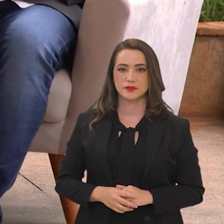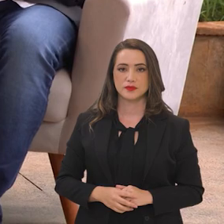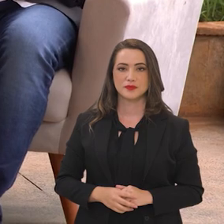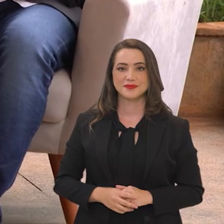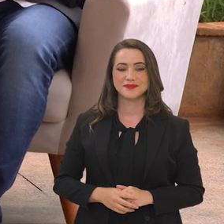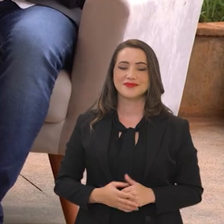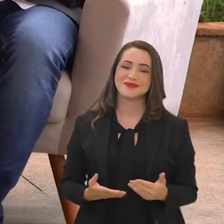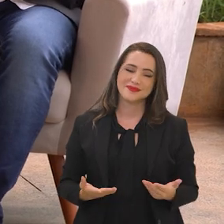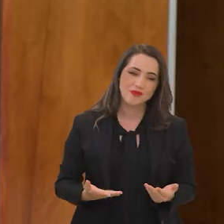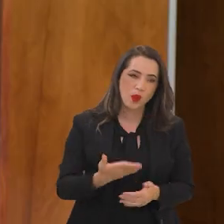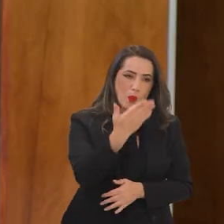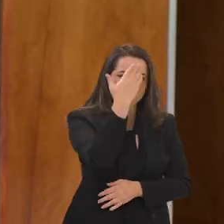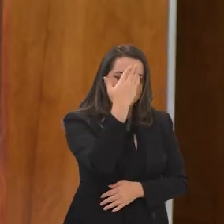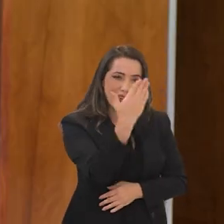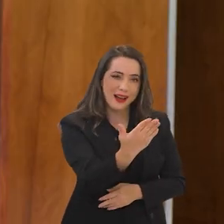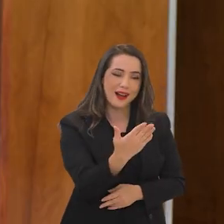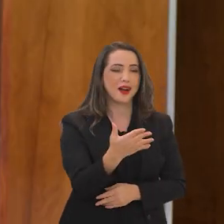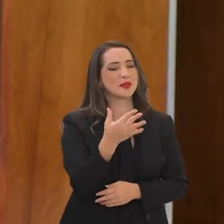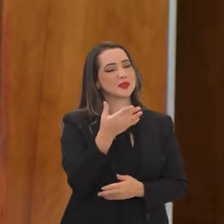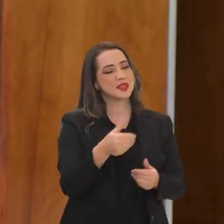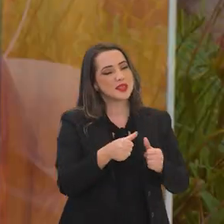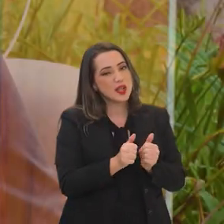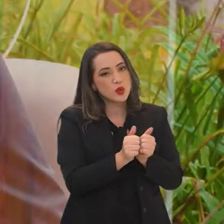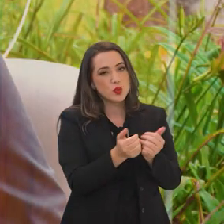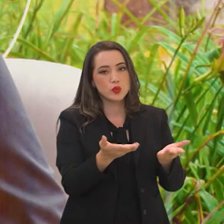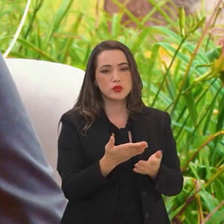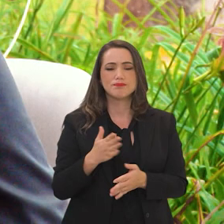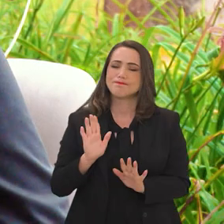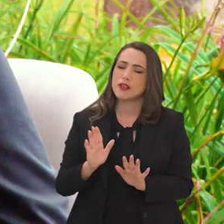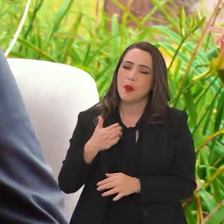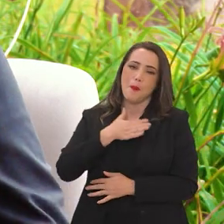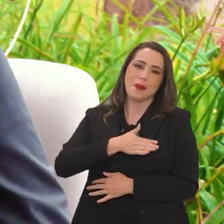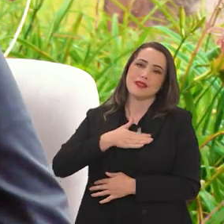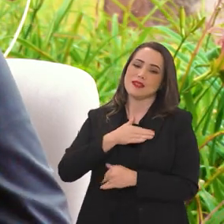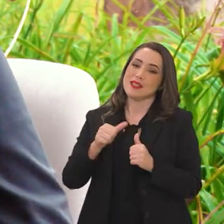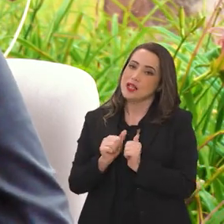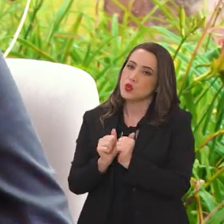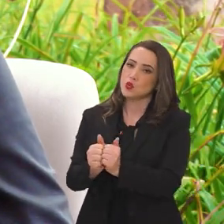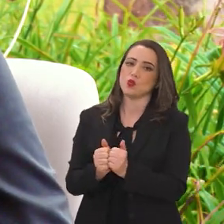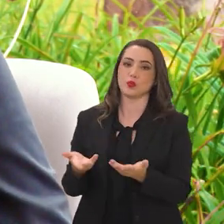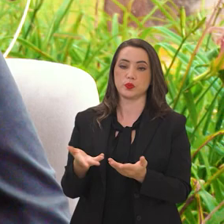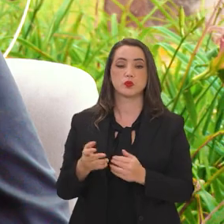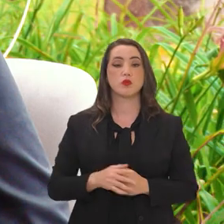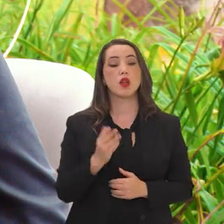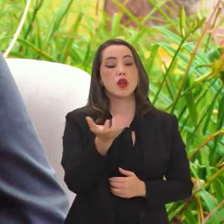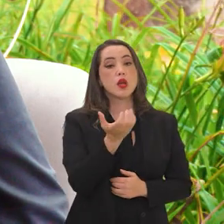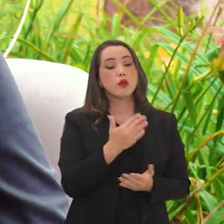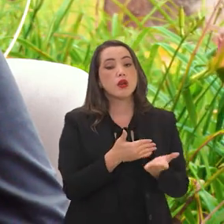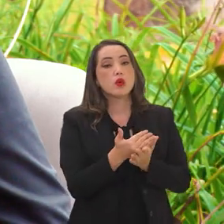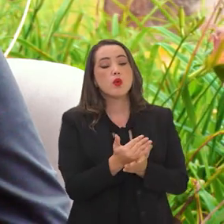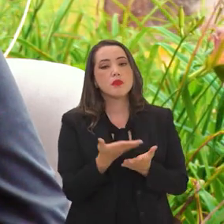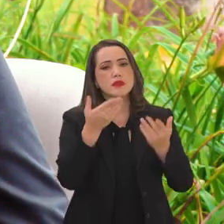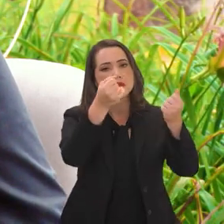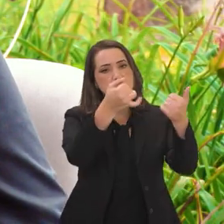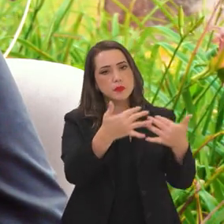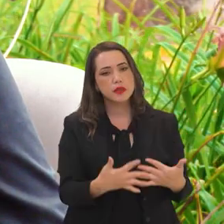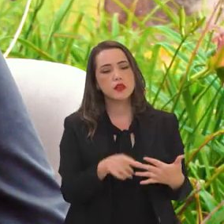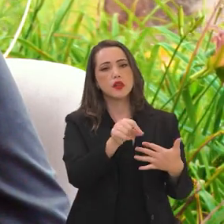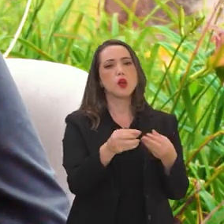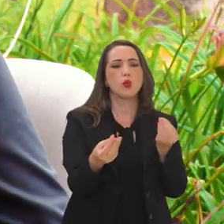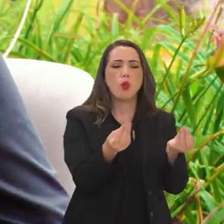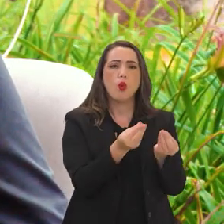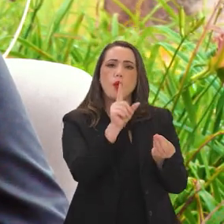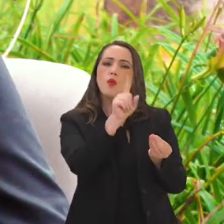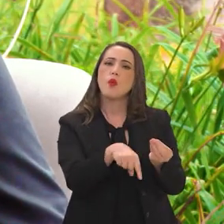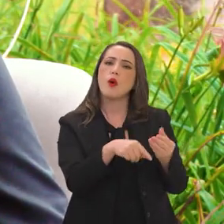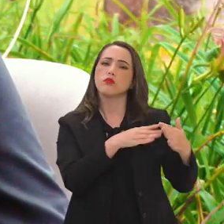obrigado pela presença é um prazer estar aqui com vocês eu queria começar o nosso programa com você explicando contando para a gente